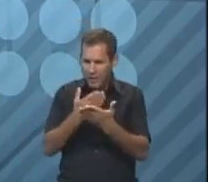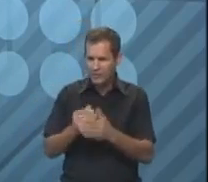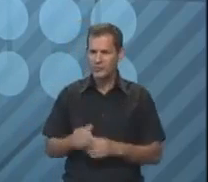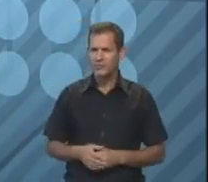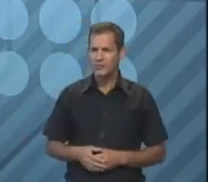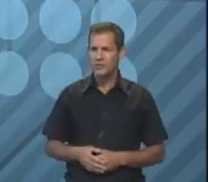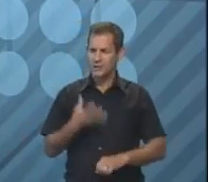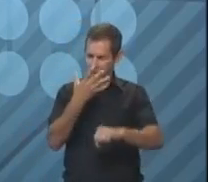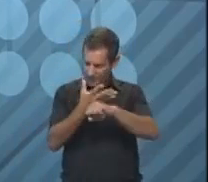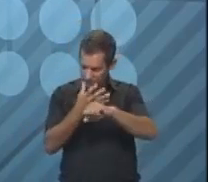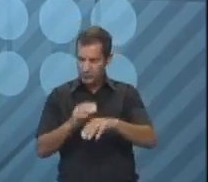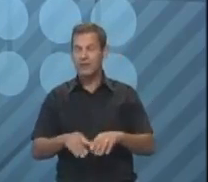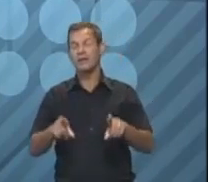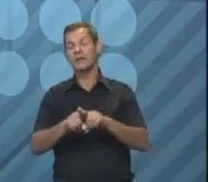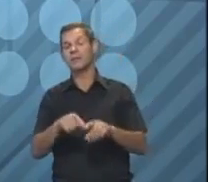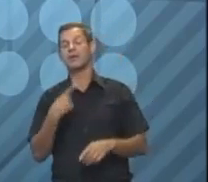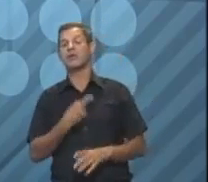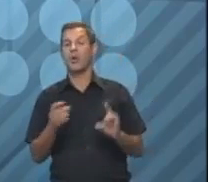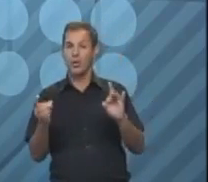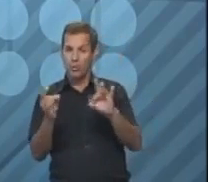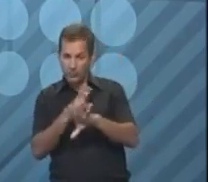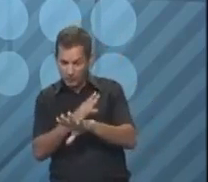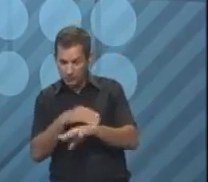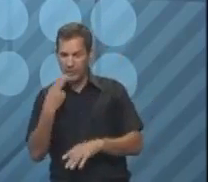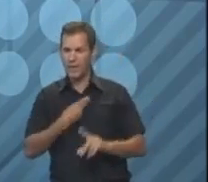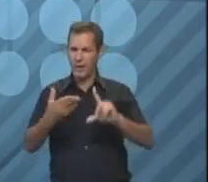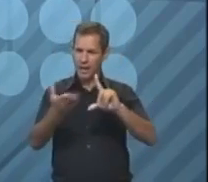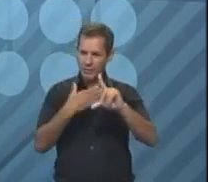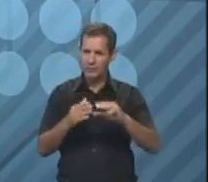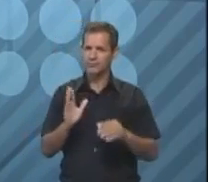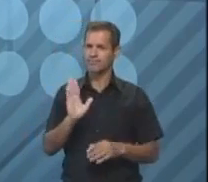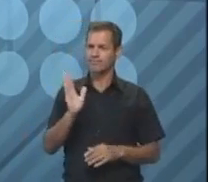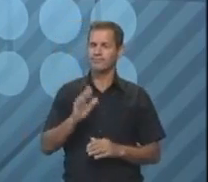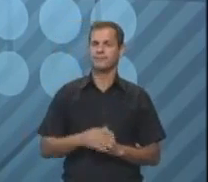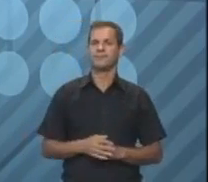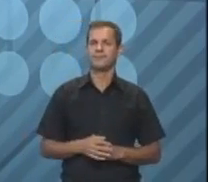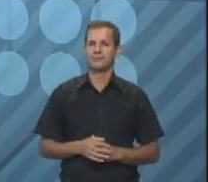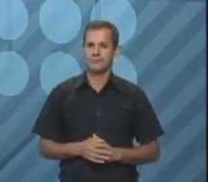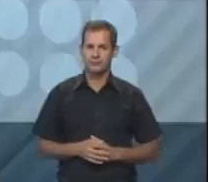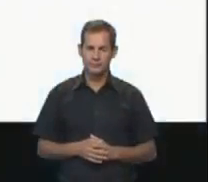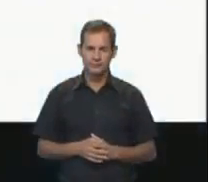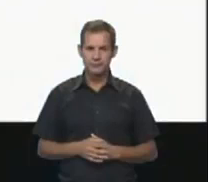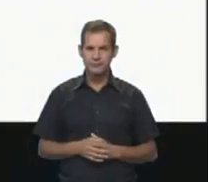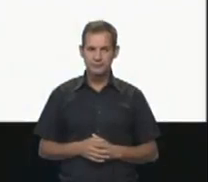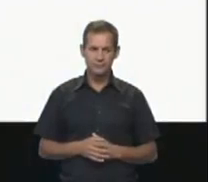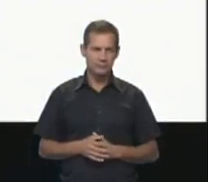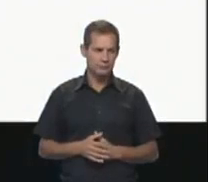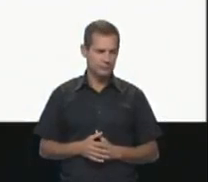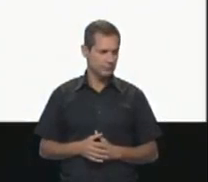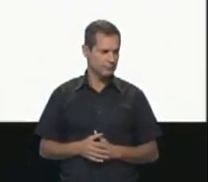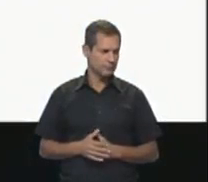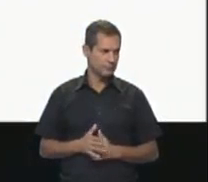da disciplina. E com isso, nós finalizamos a nossa aula. Até a próxima!